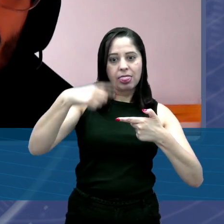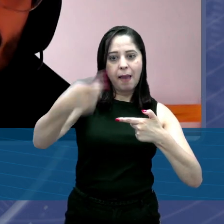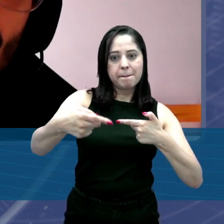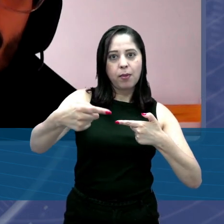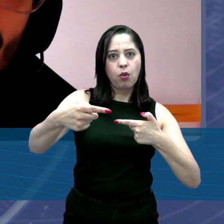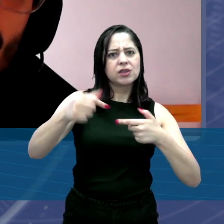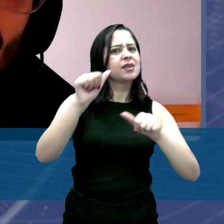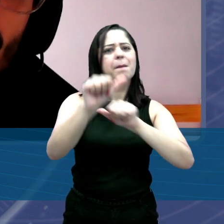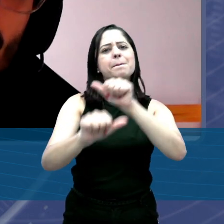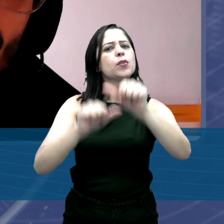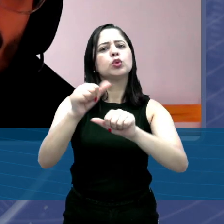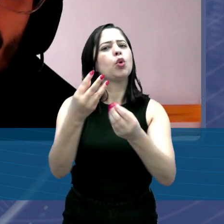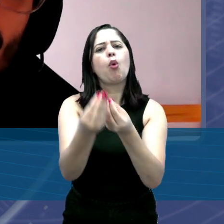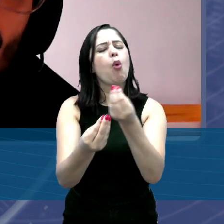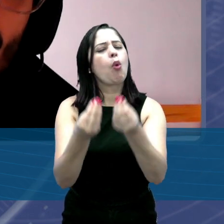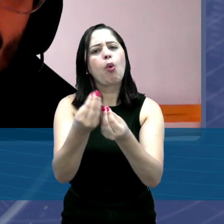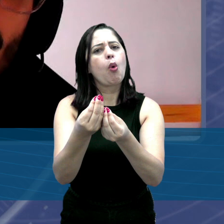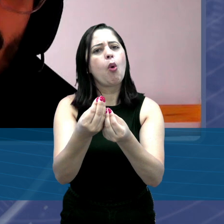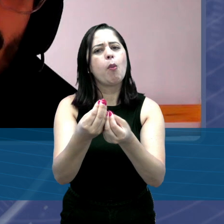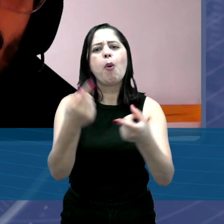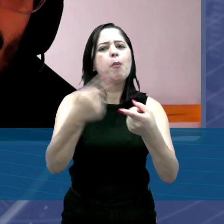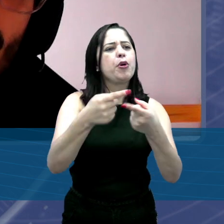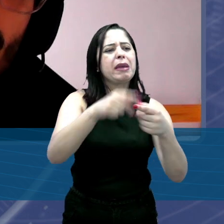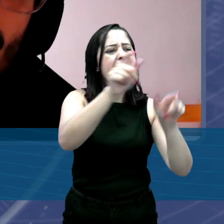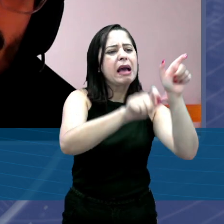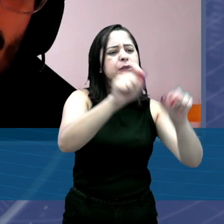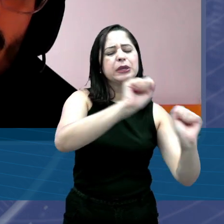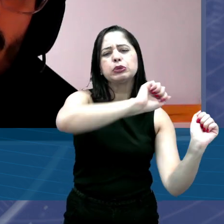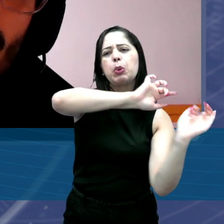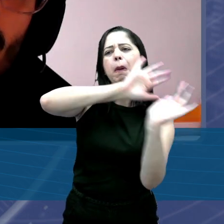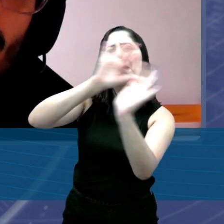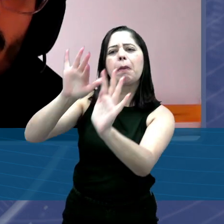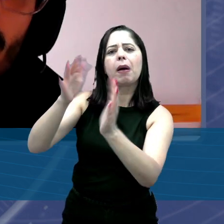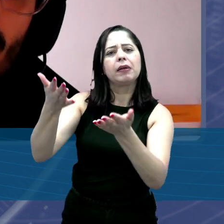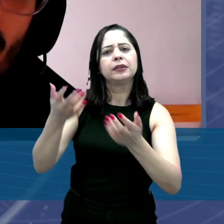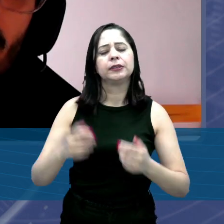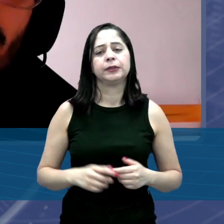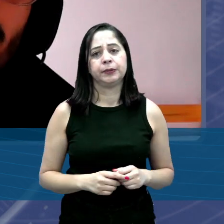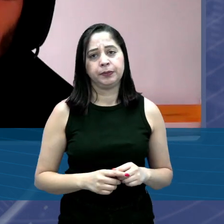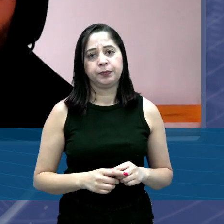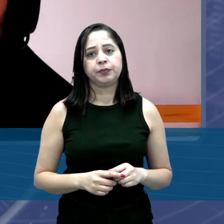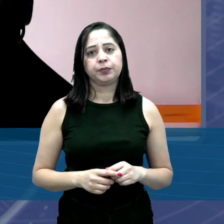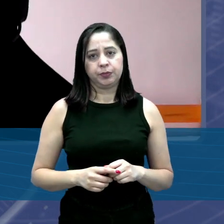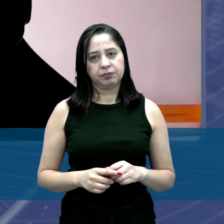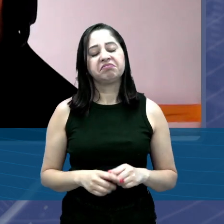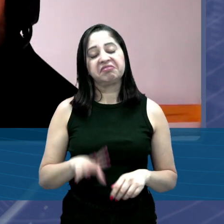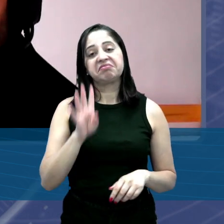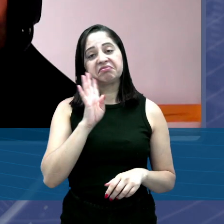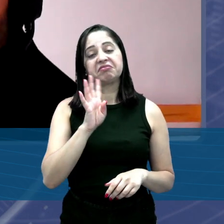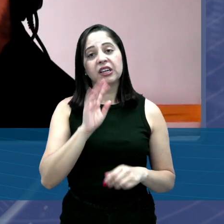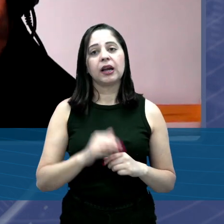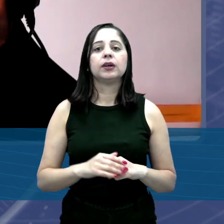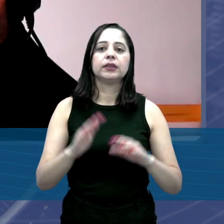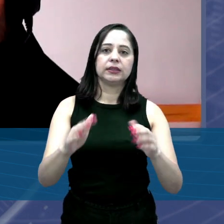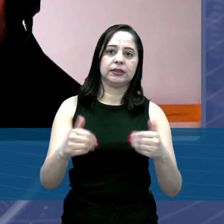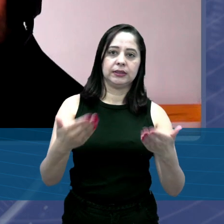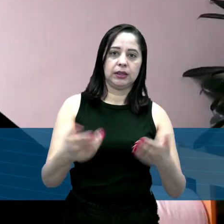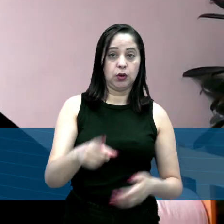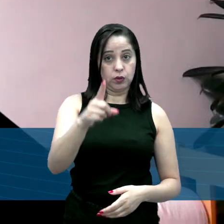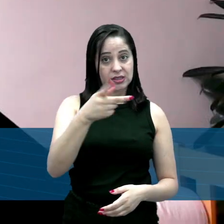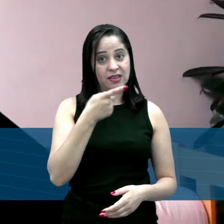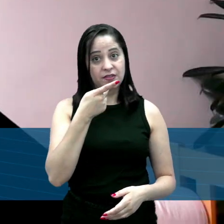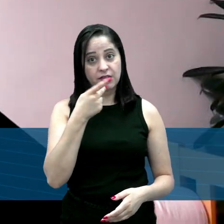pós-guerra, né, no quesito desse deslocamento das pessoas? Legal. Então, como você